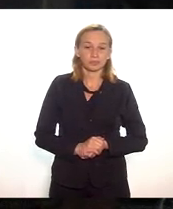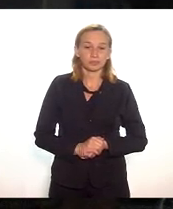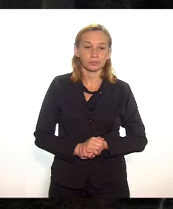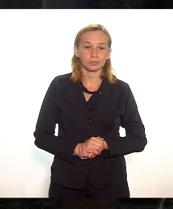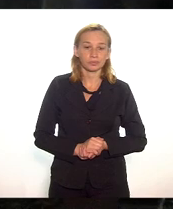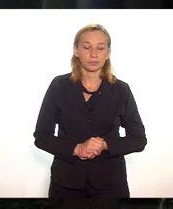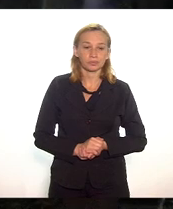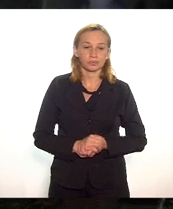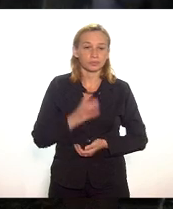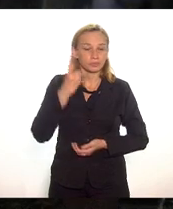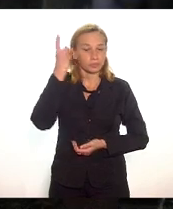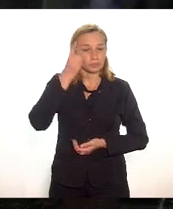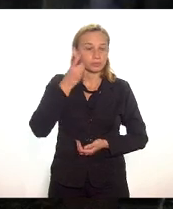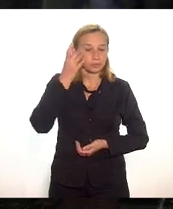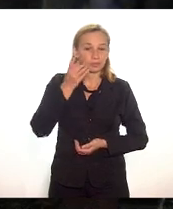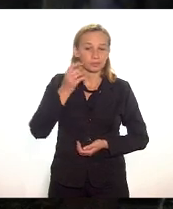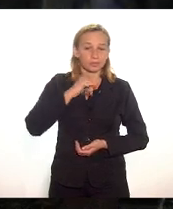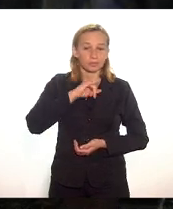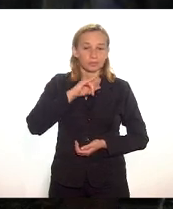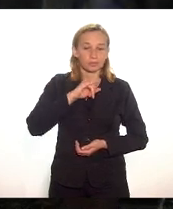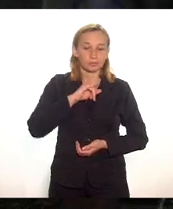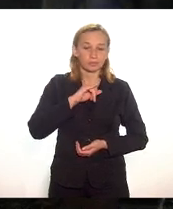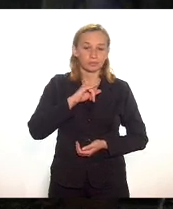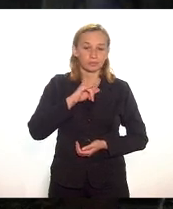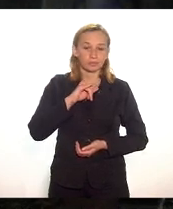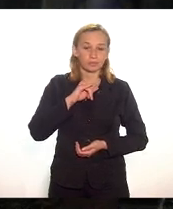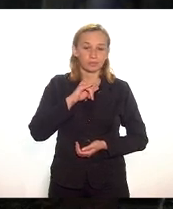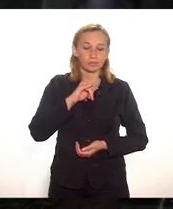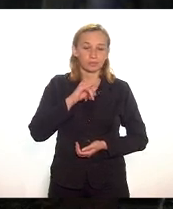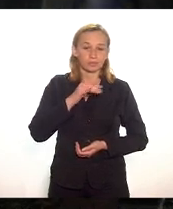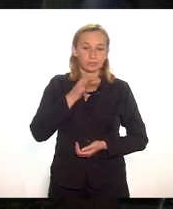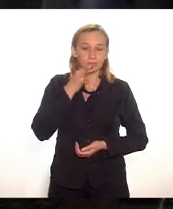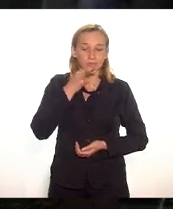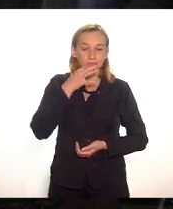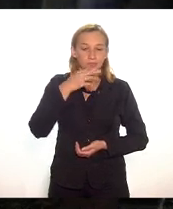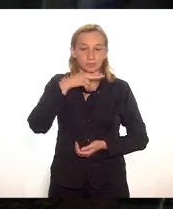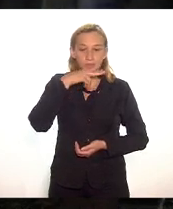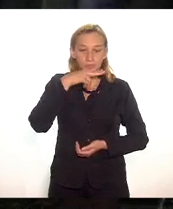Deputado Jorge Felipe Neto.